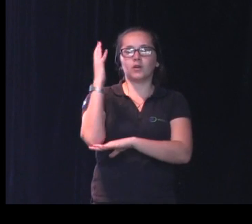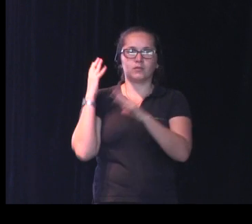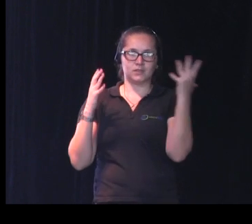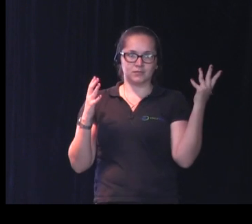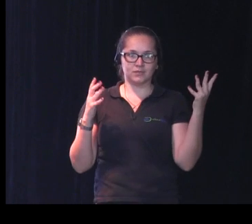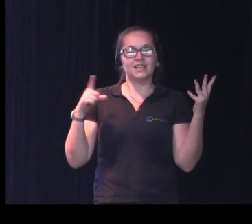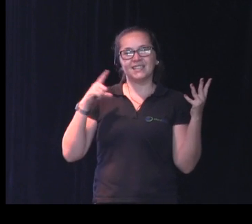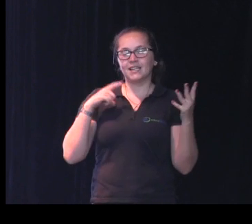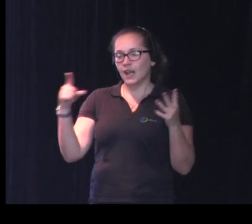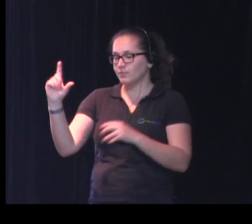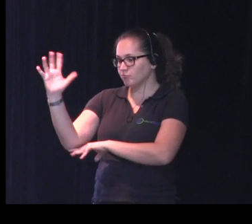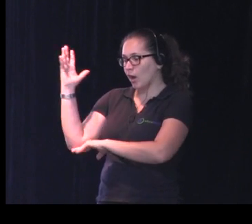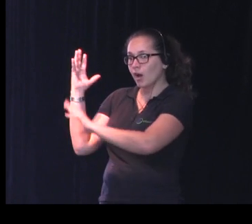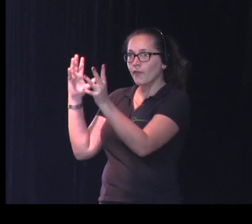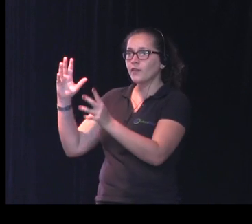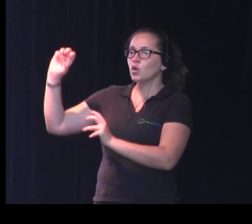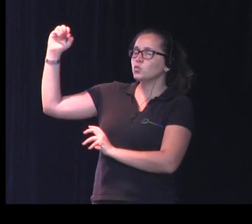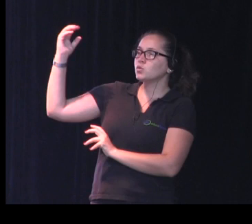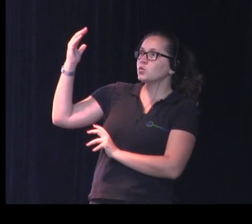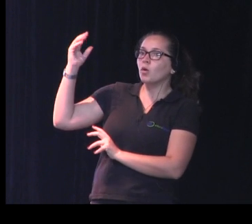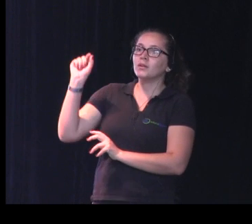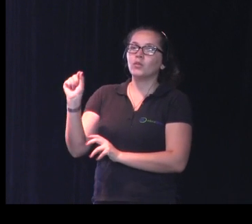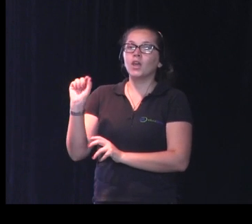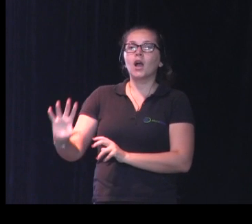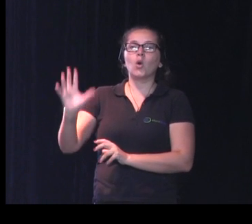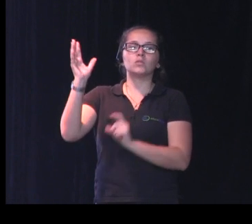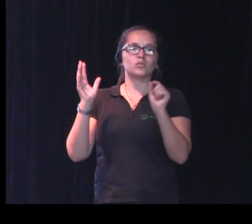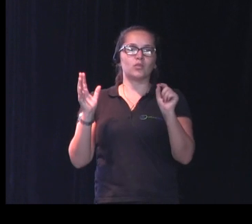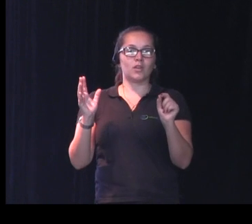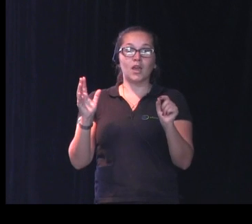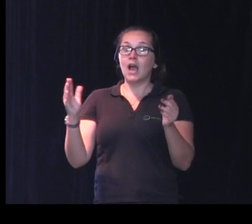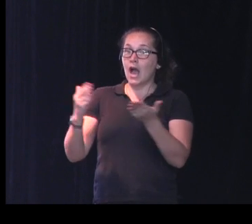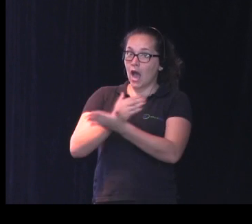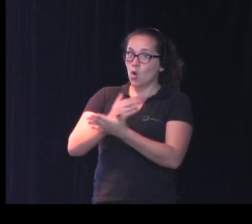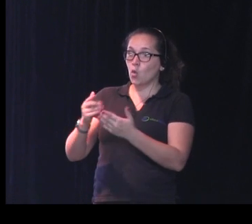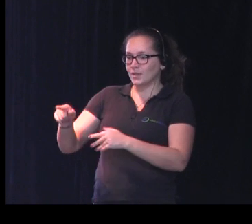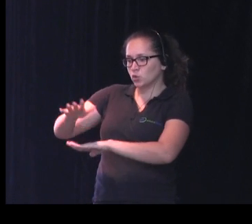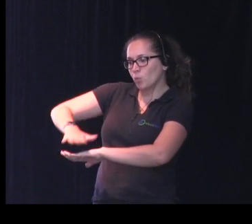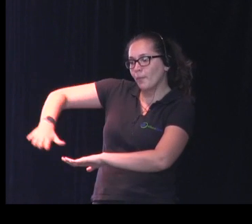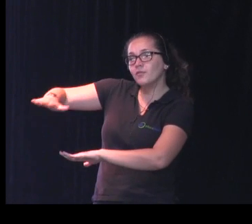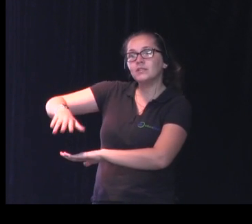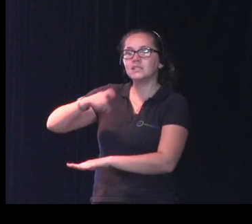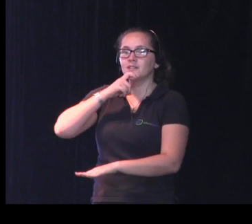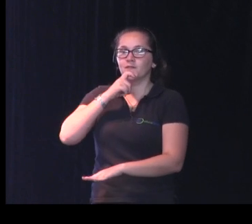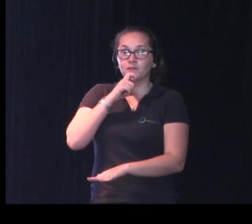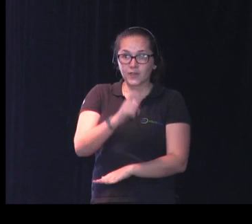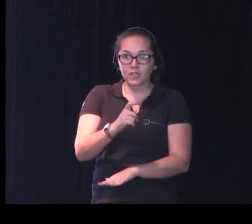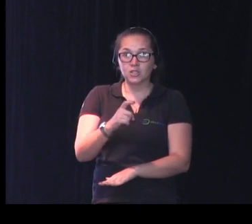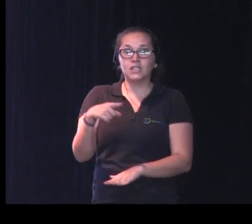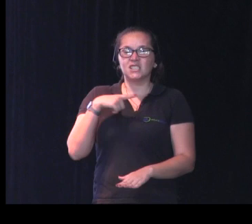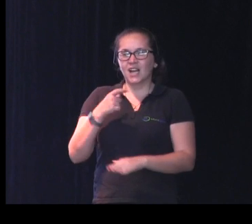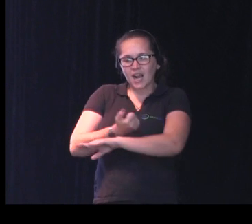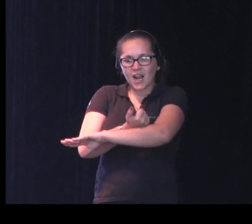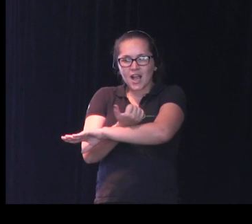plantados. Embaixo a sombra que davam as árvores, que vínhamos com surpresa o que tinha acontecido. Grande parte da